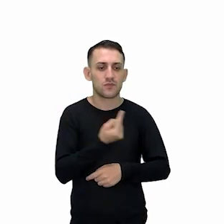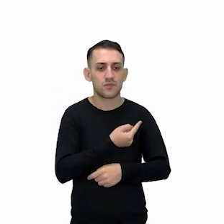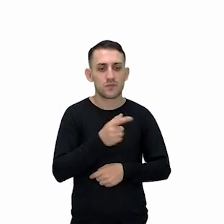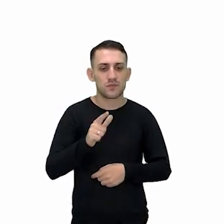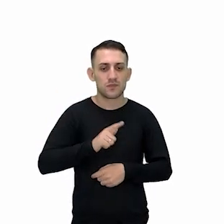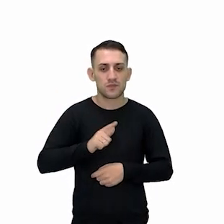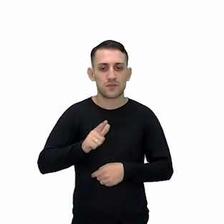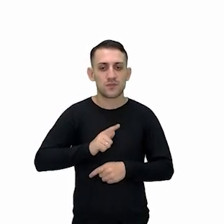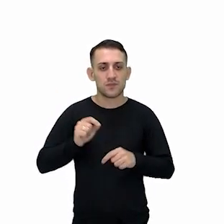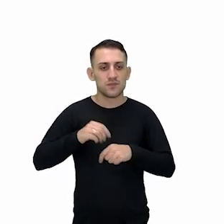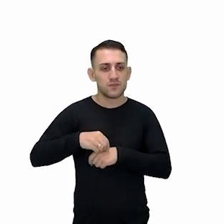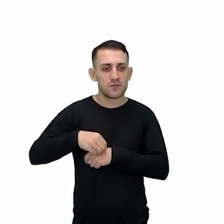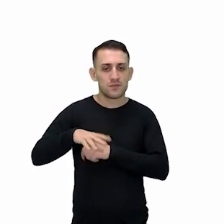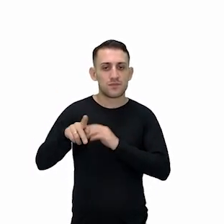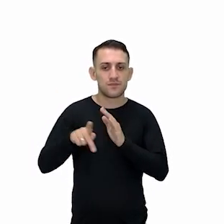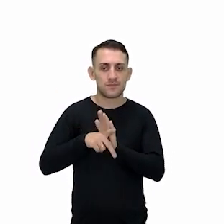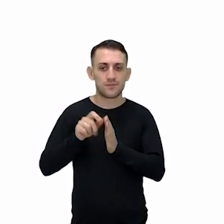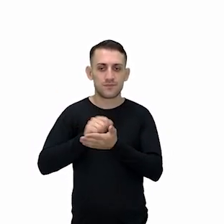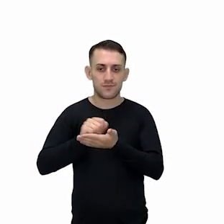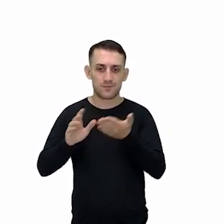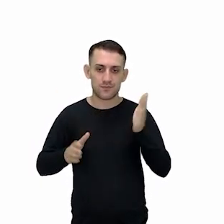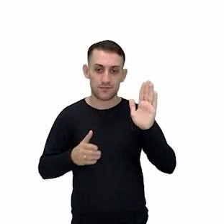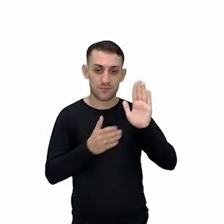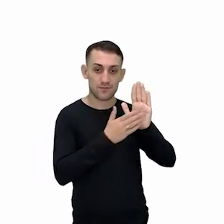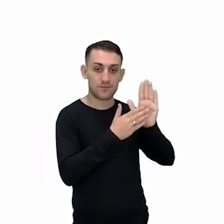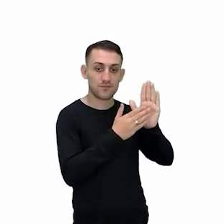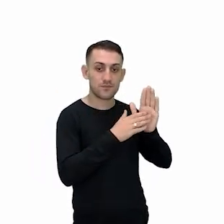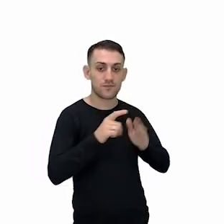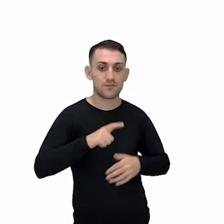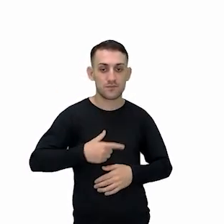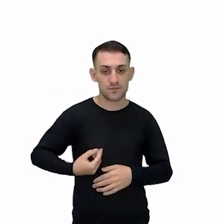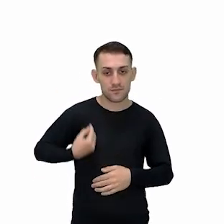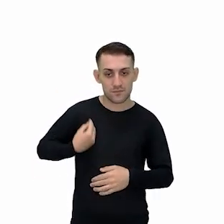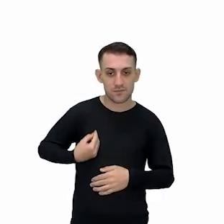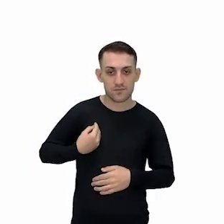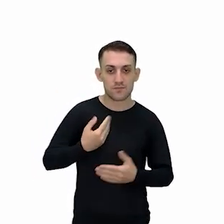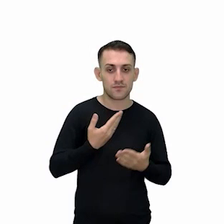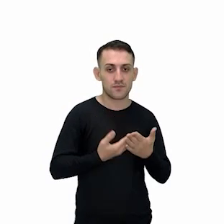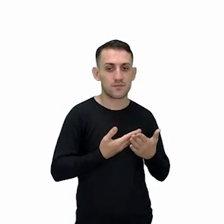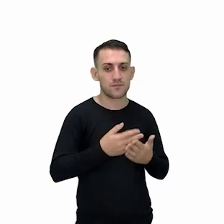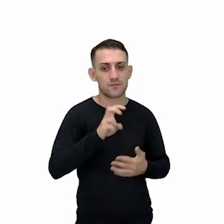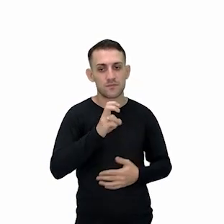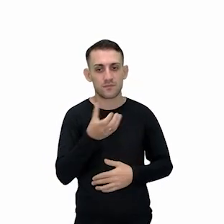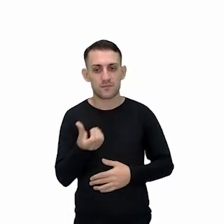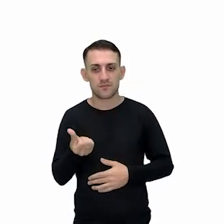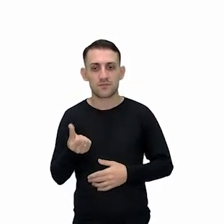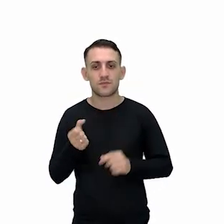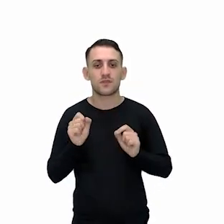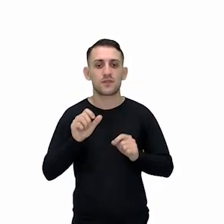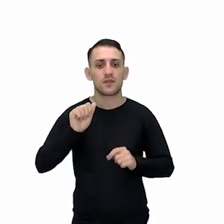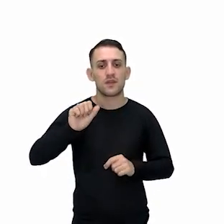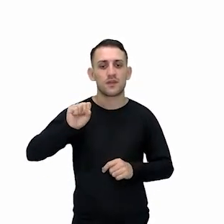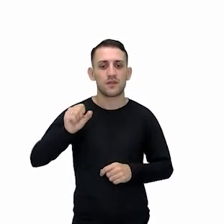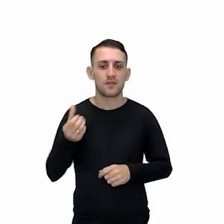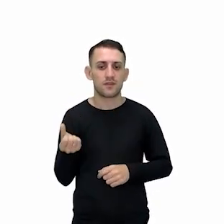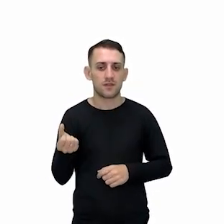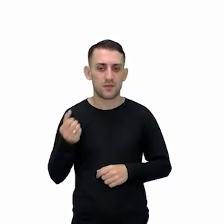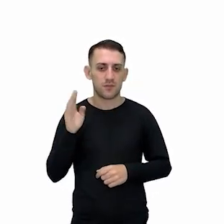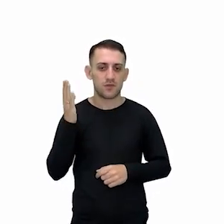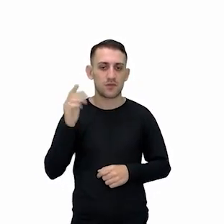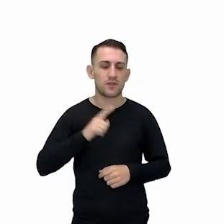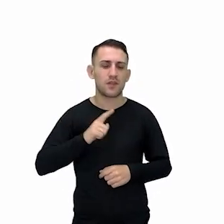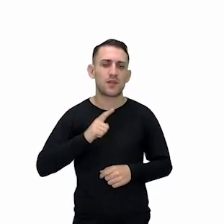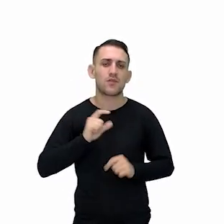aqui uma sugestão de atividade proposta, né, que está presente nas aulas 5 e 6 da SA6 de Biologia. Trata-se de